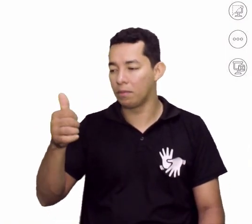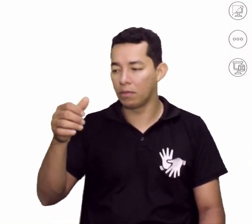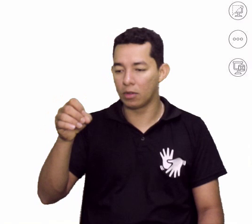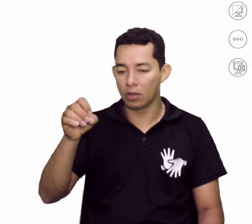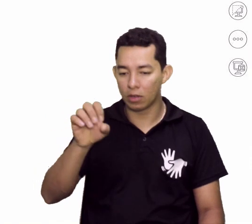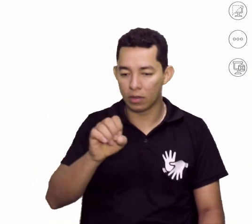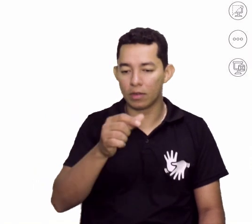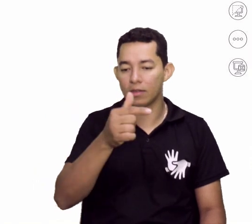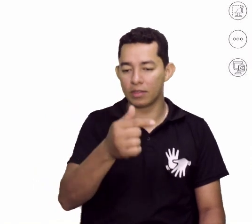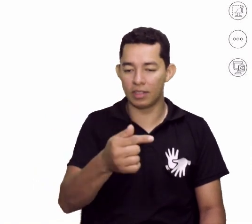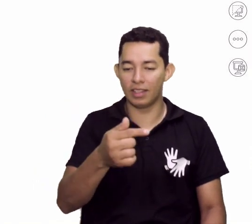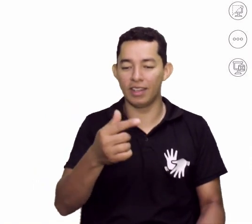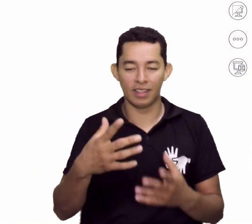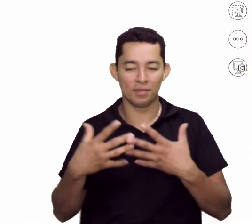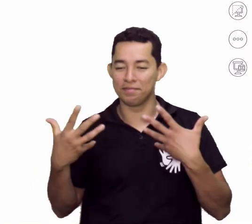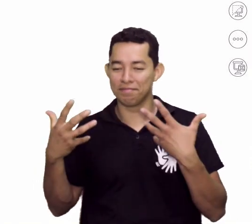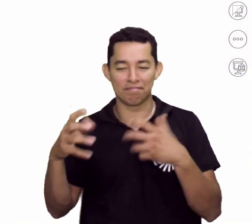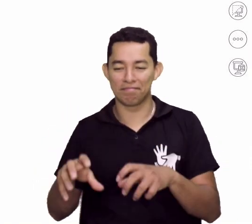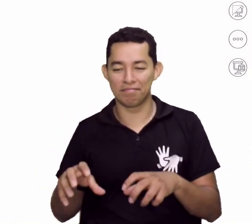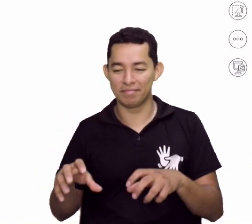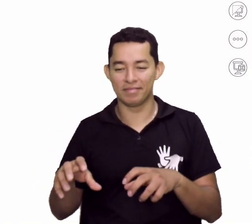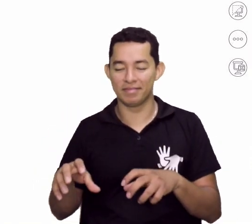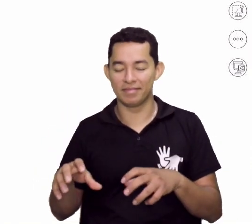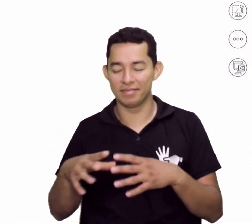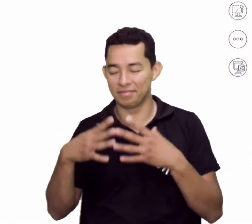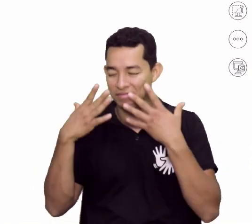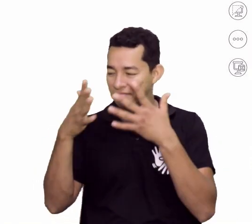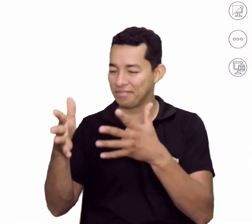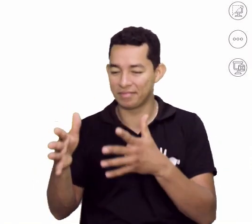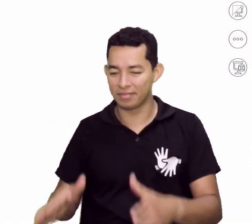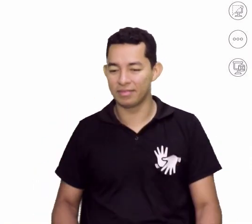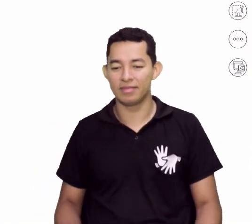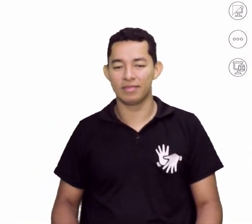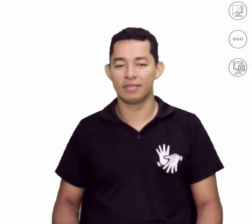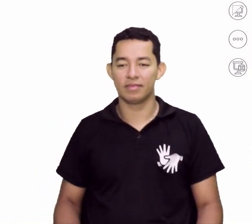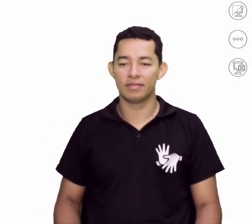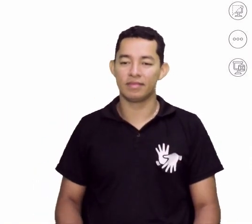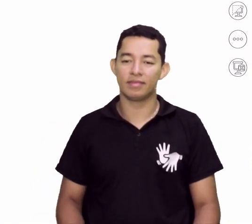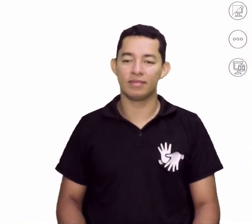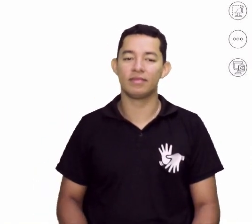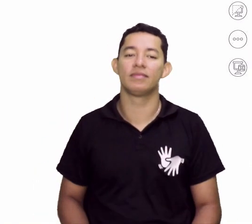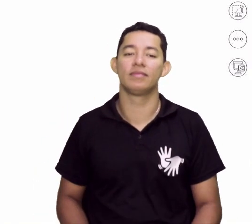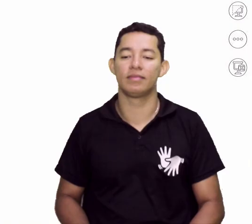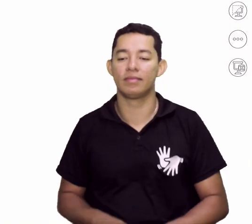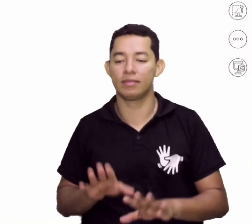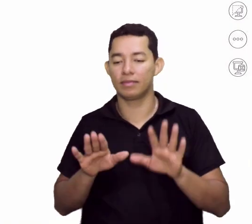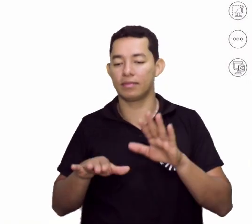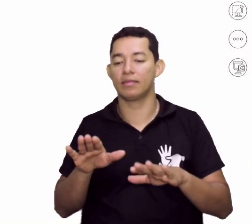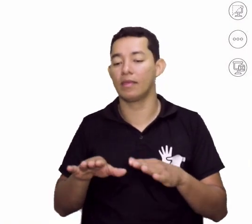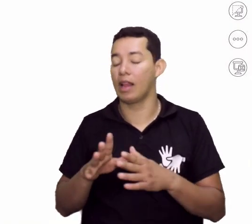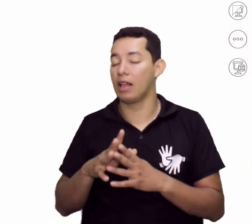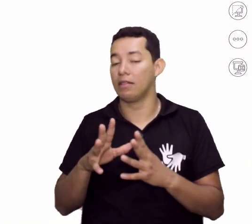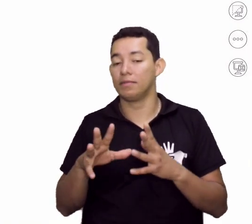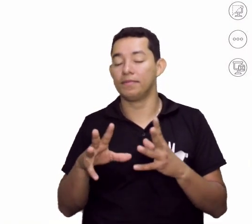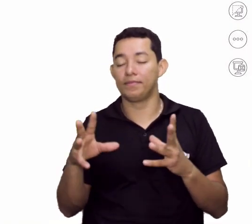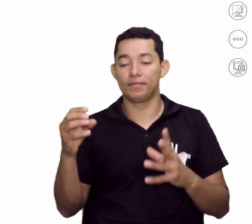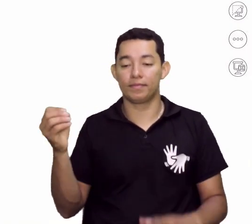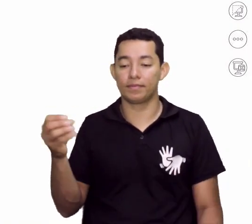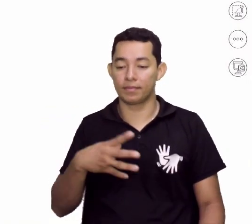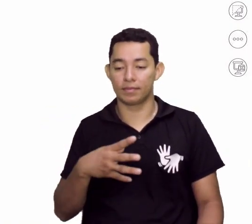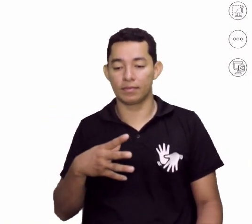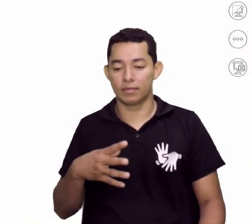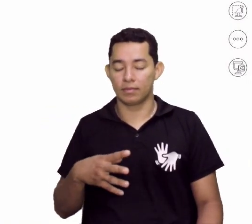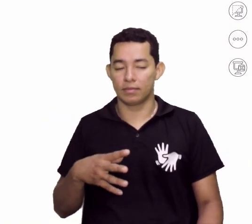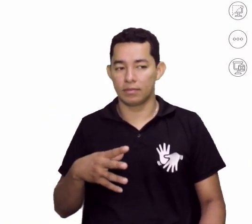pessoal já não queria mais nem dar muita atenção, né? Talvez atraído pelas novas tendências. Então